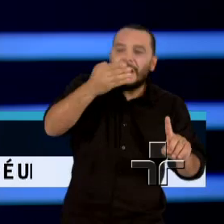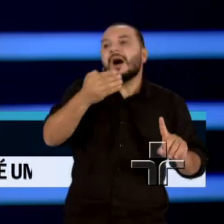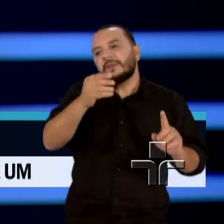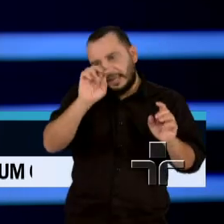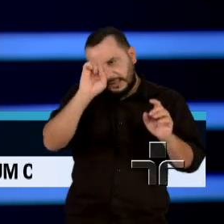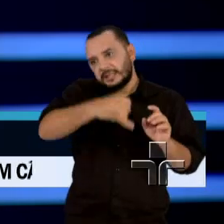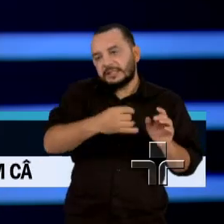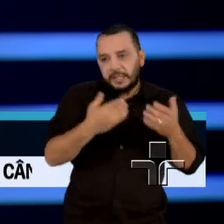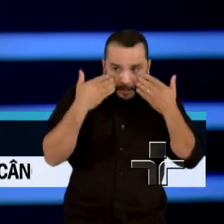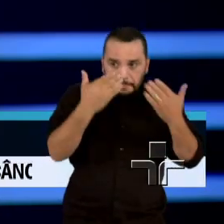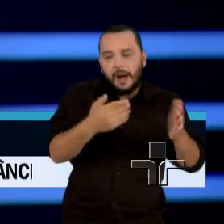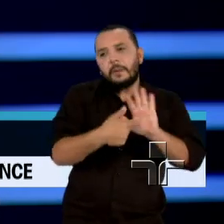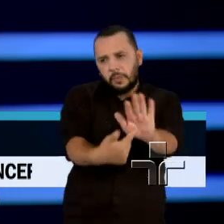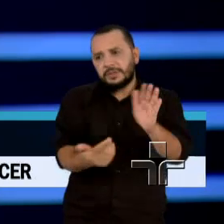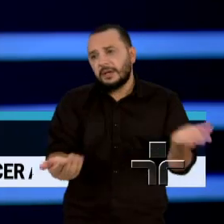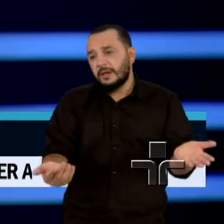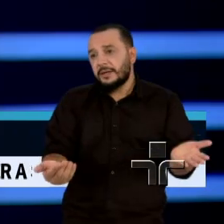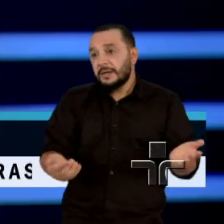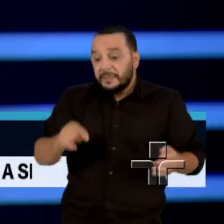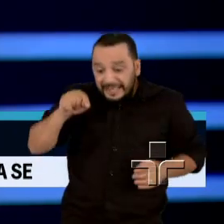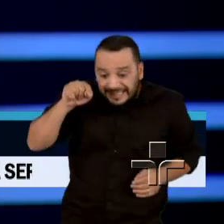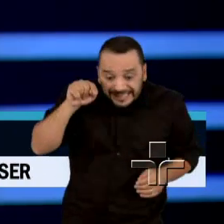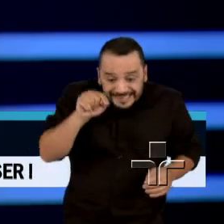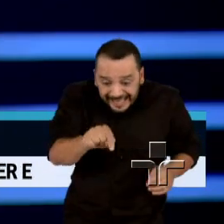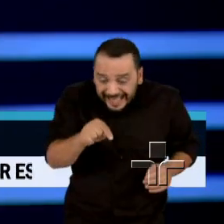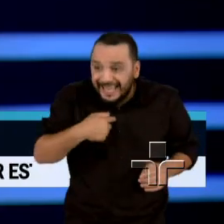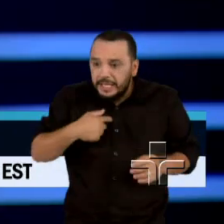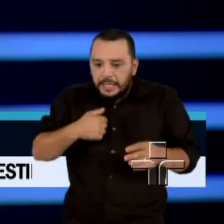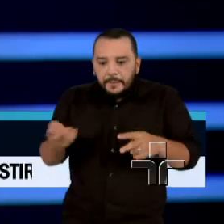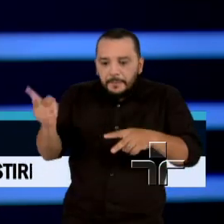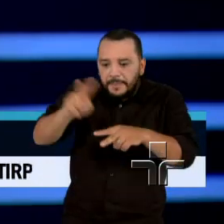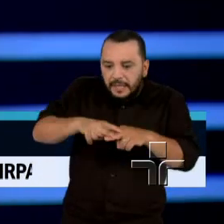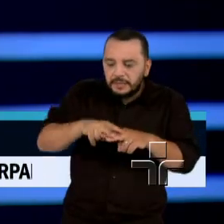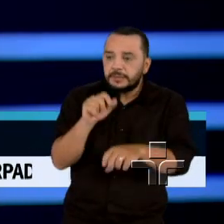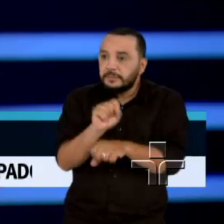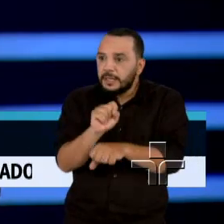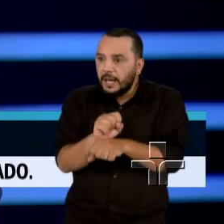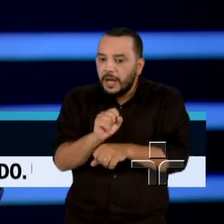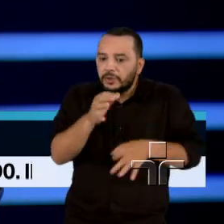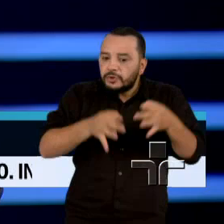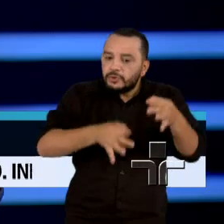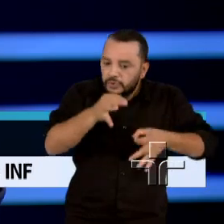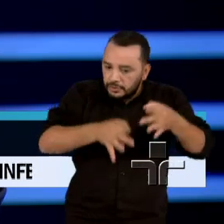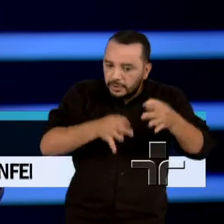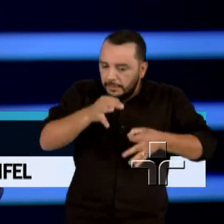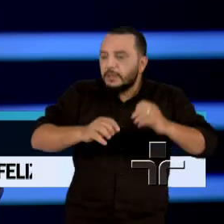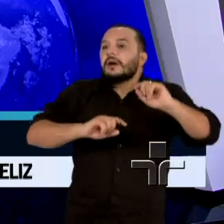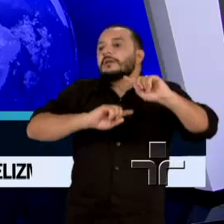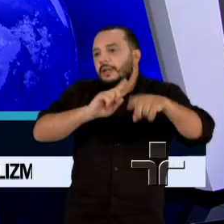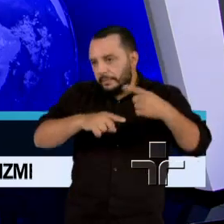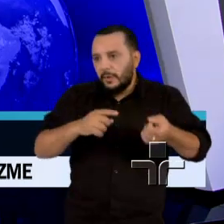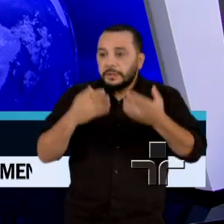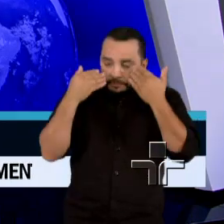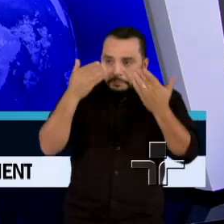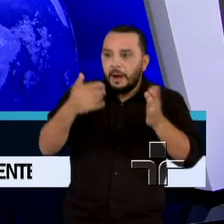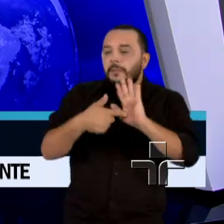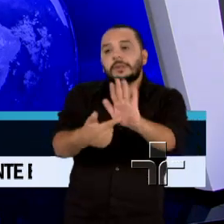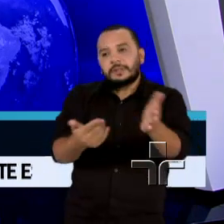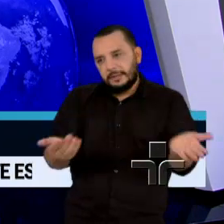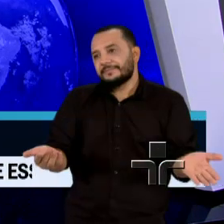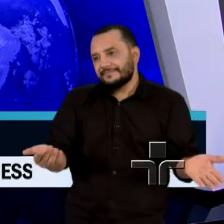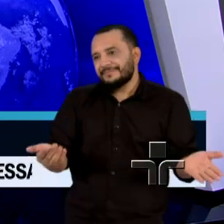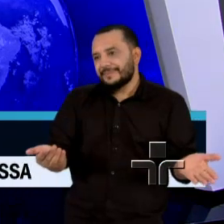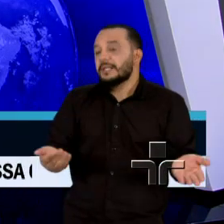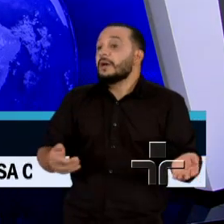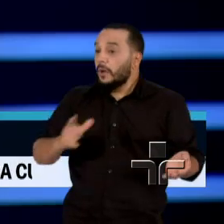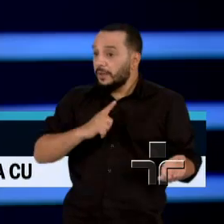pessoa, pressupor a inocência até o limite do julgamento. Eu acho que esse é um princípio correto. Curiosamente, não tem sido usado, né? Você